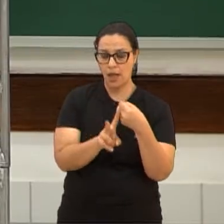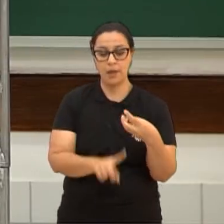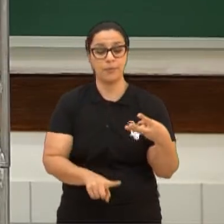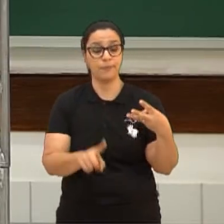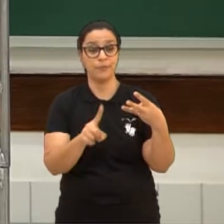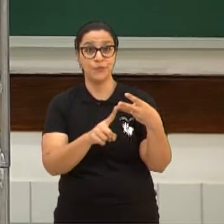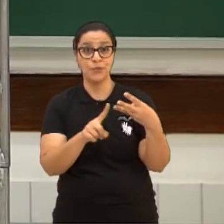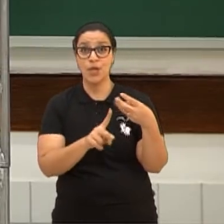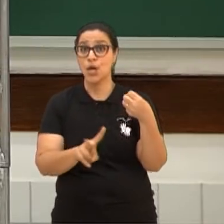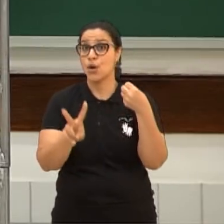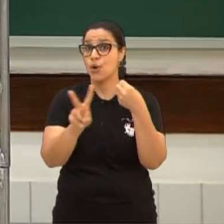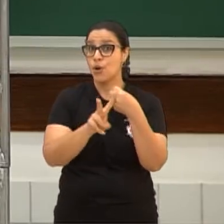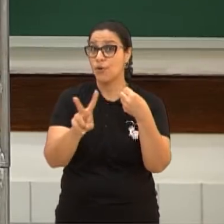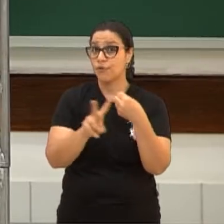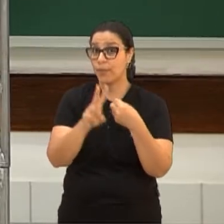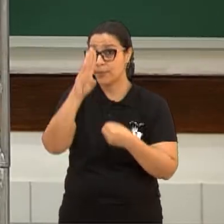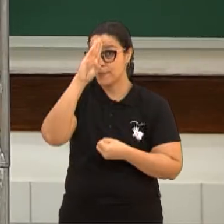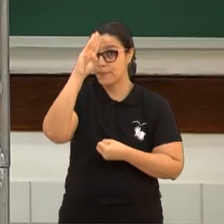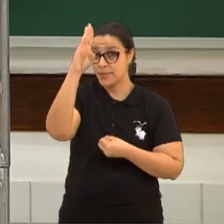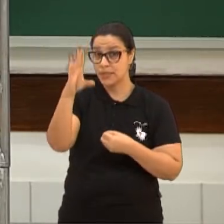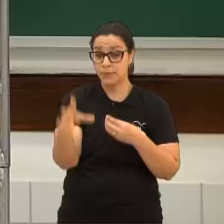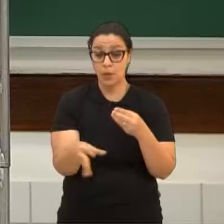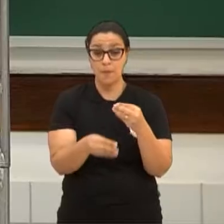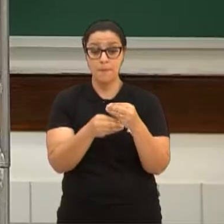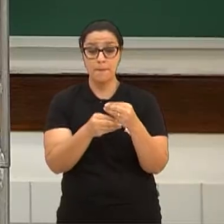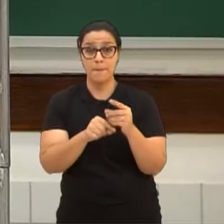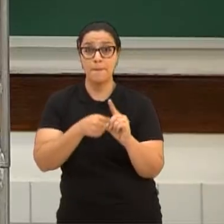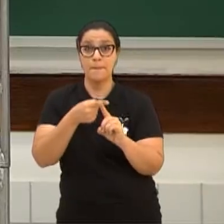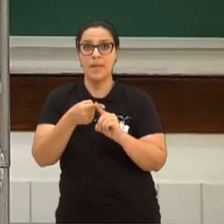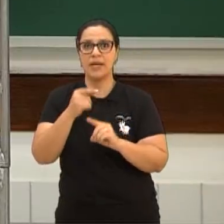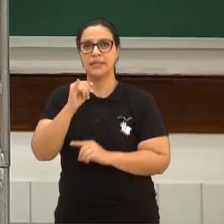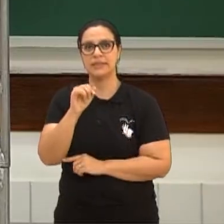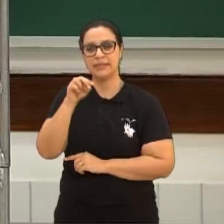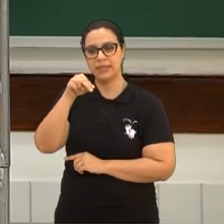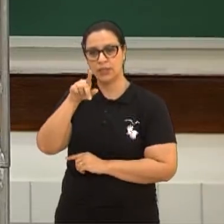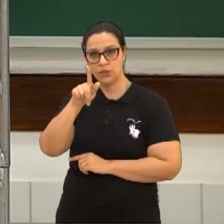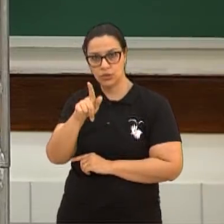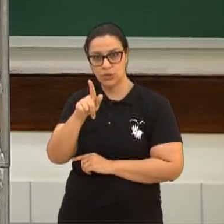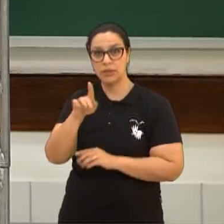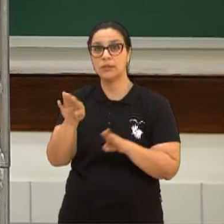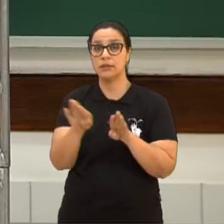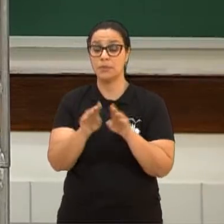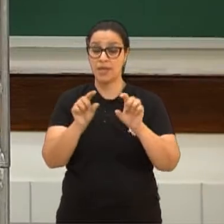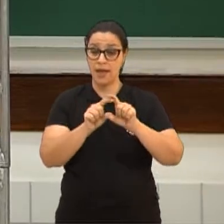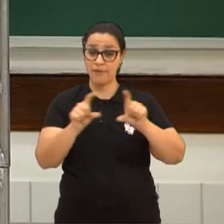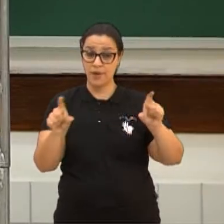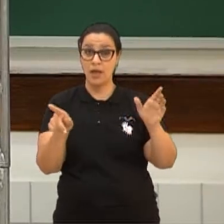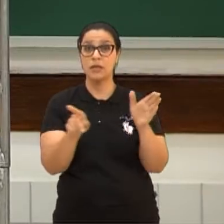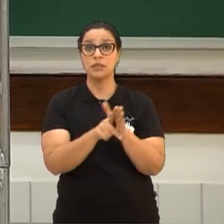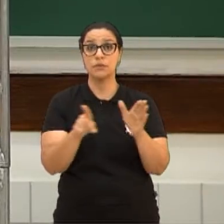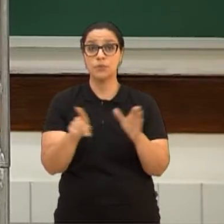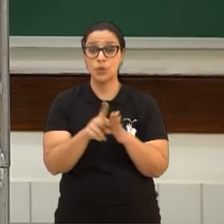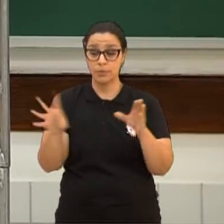verbo principal que nós acrescentamos o ing, e se a minha frase tiver complemento, eu